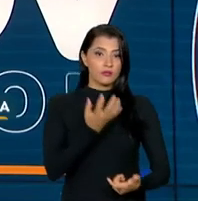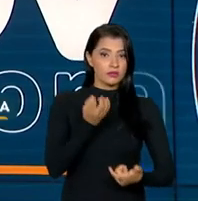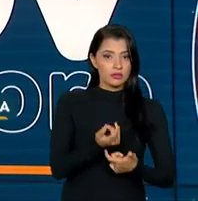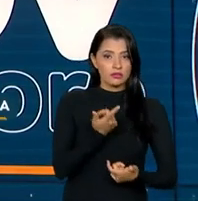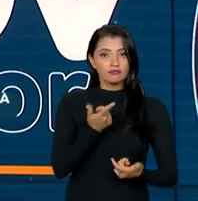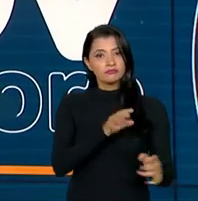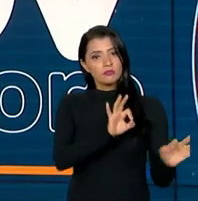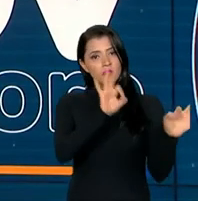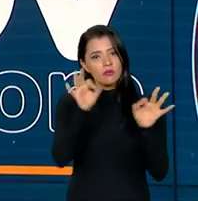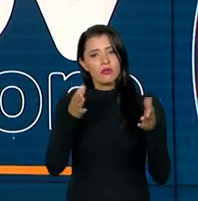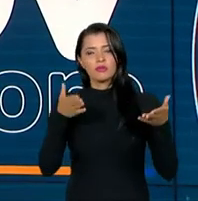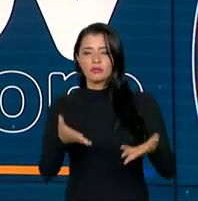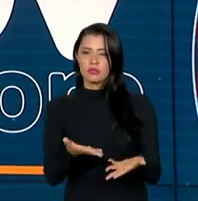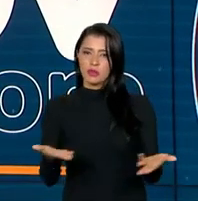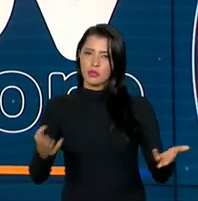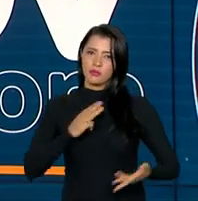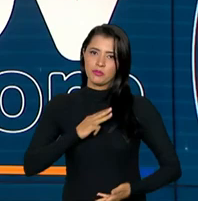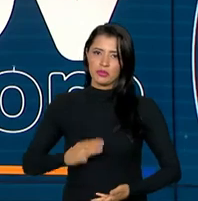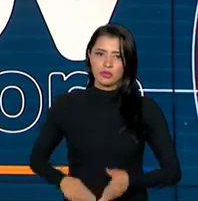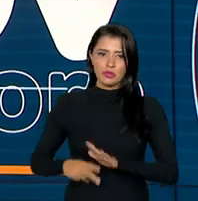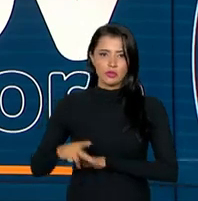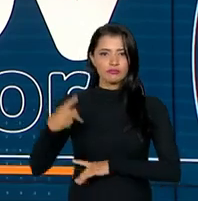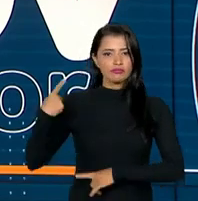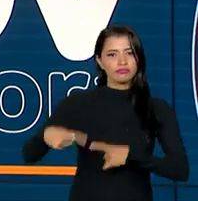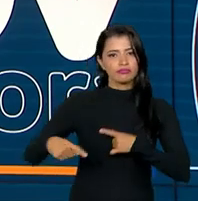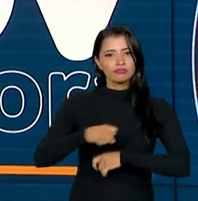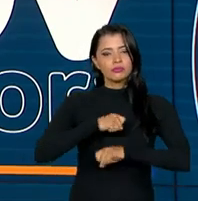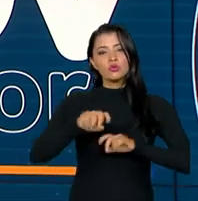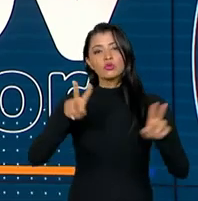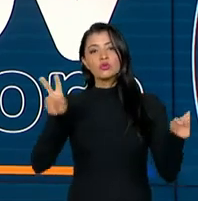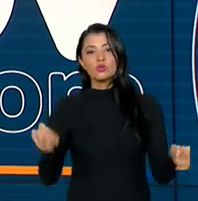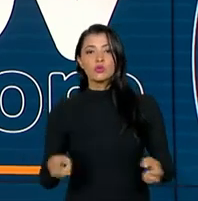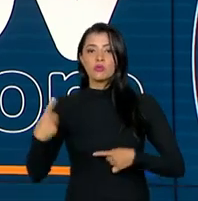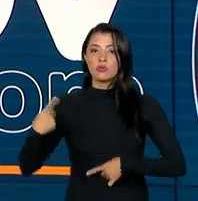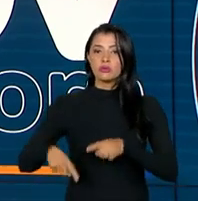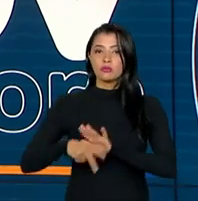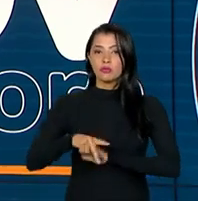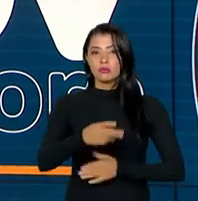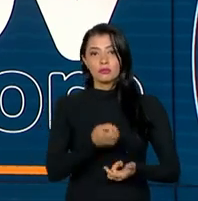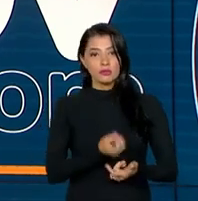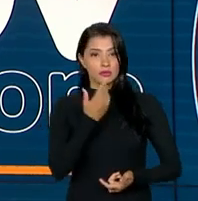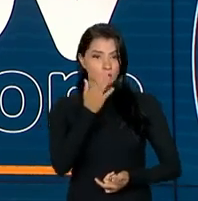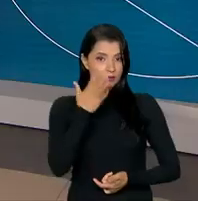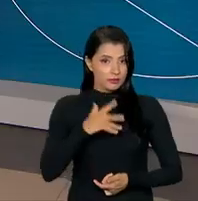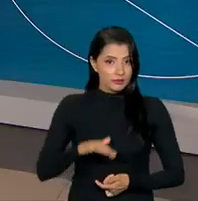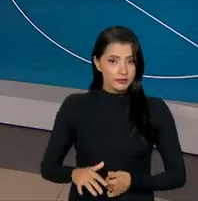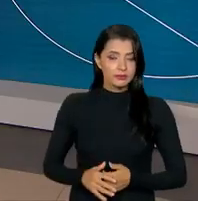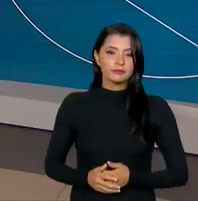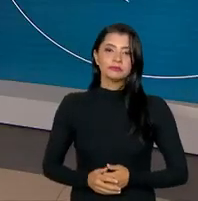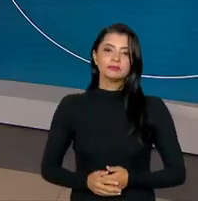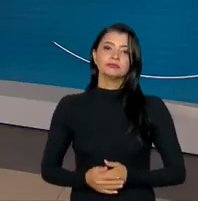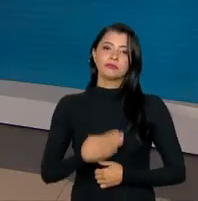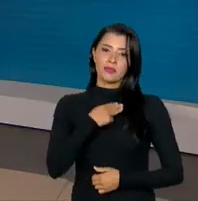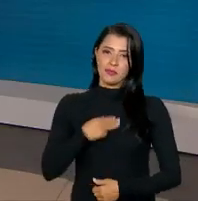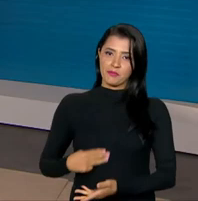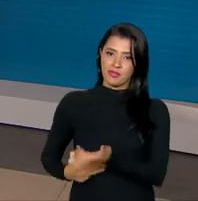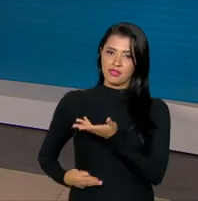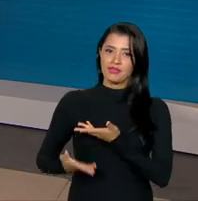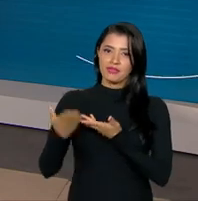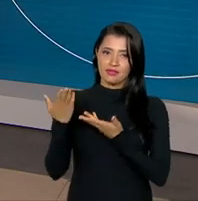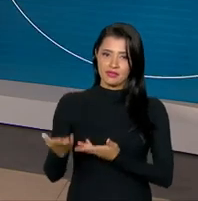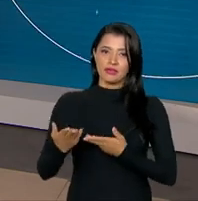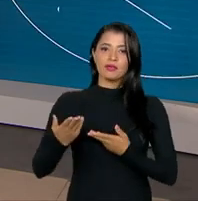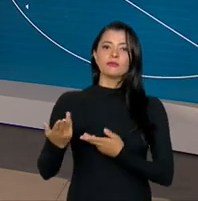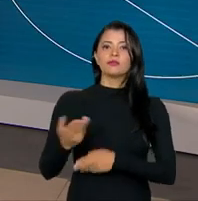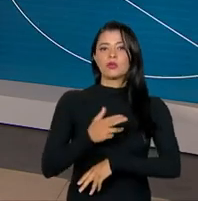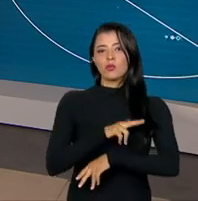Para acompanhar a participação de ministros nos debates sobre as políticas de alfabetização de crianças. A ministra de Estado da